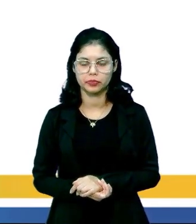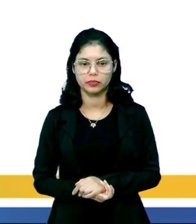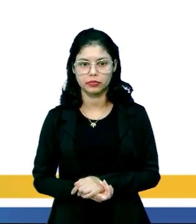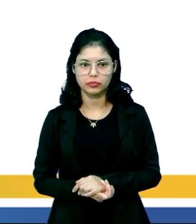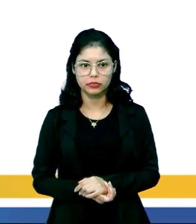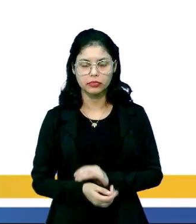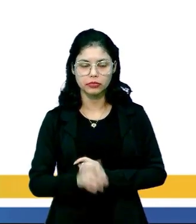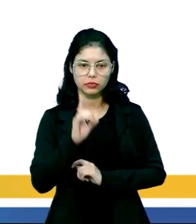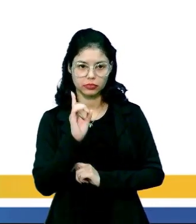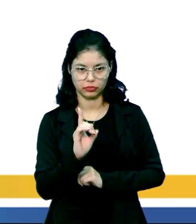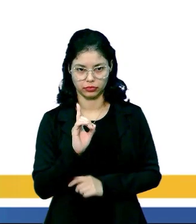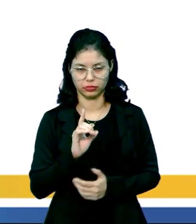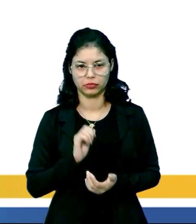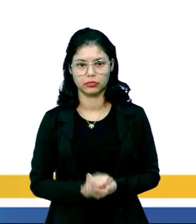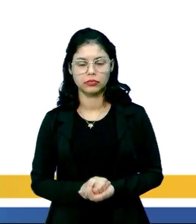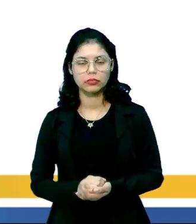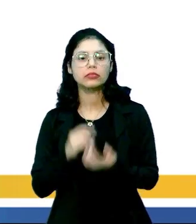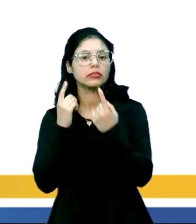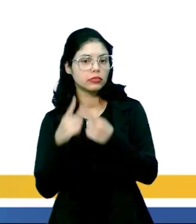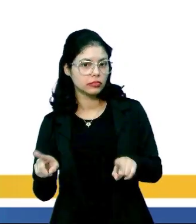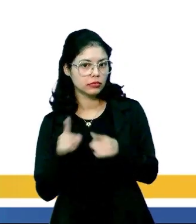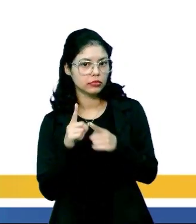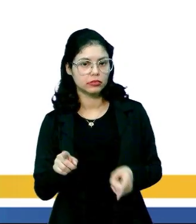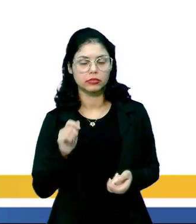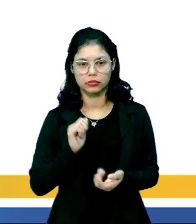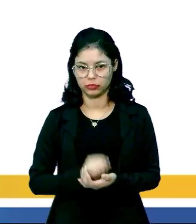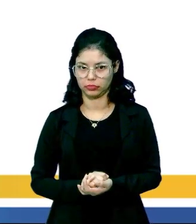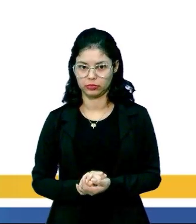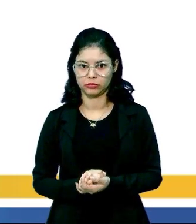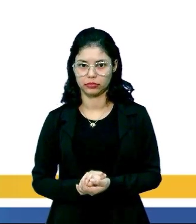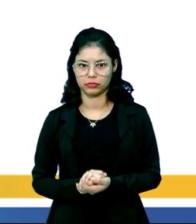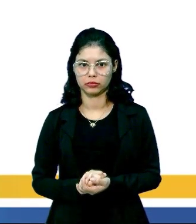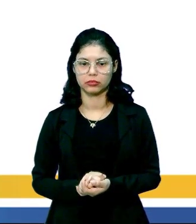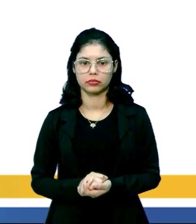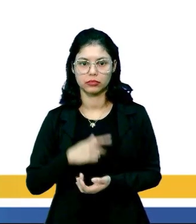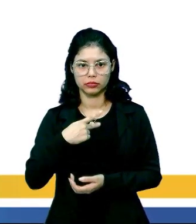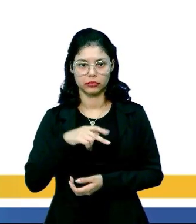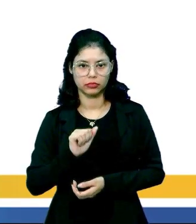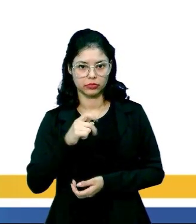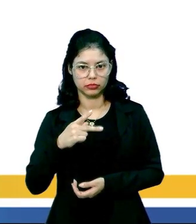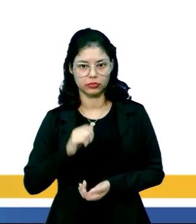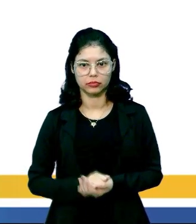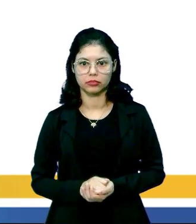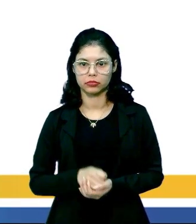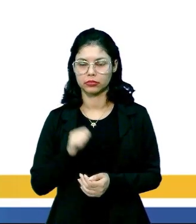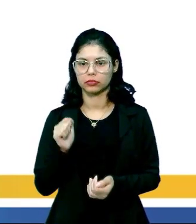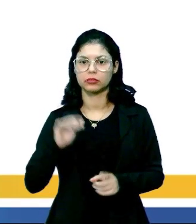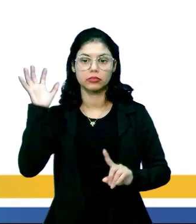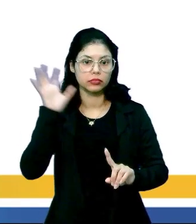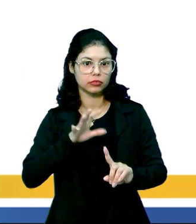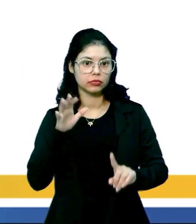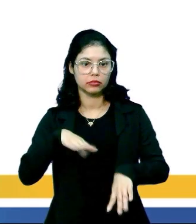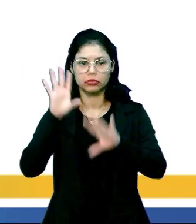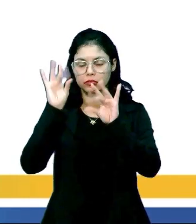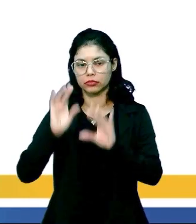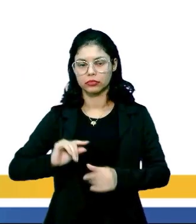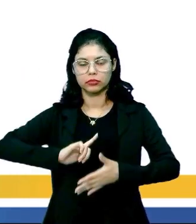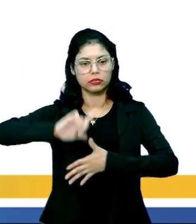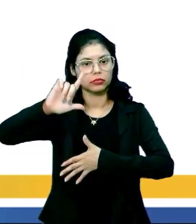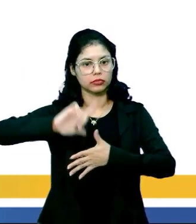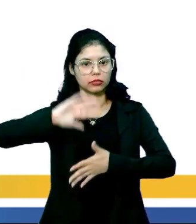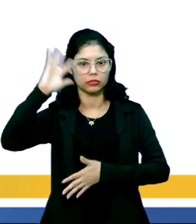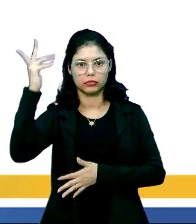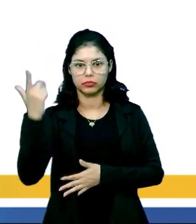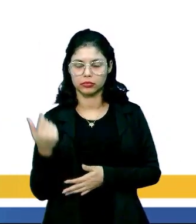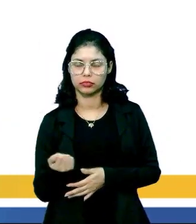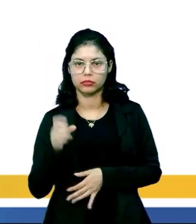é Nossa resposta na letra D nós temos a música pop americana foi fortemente influenciada por